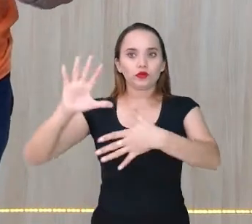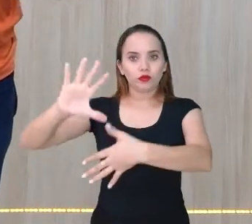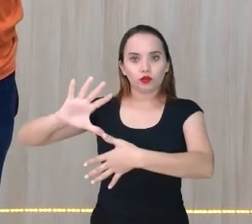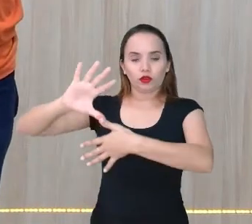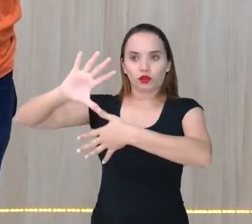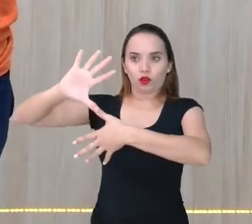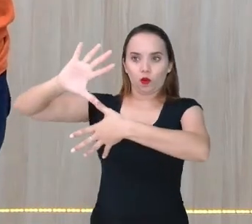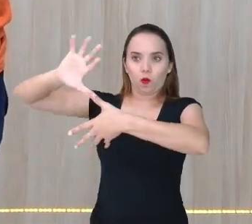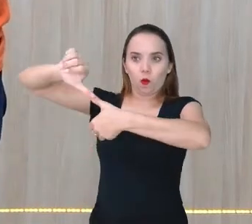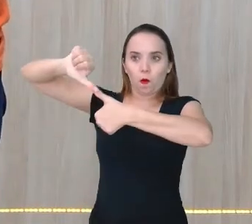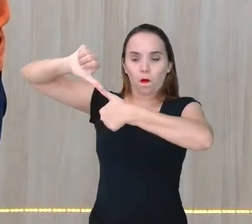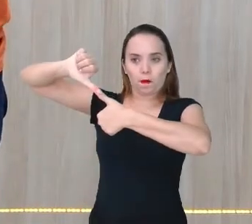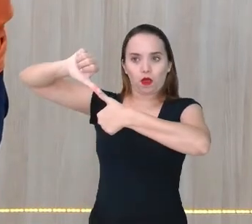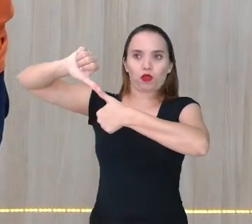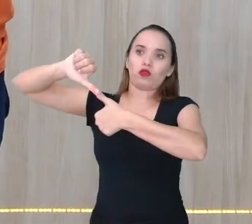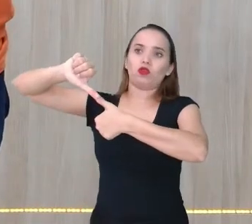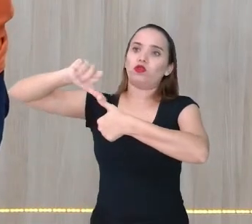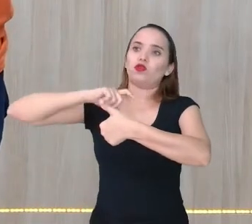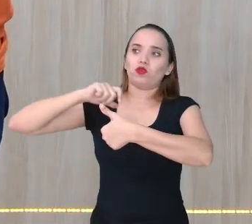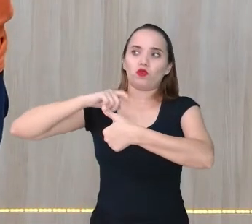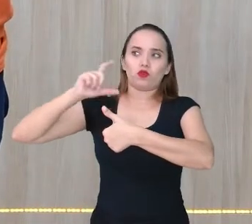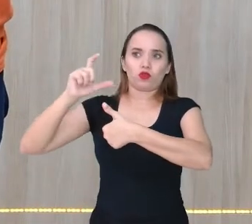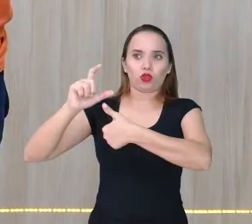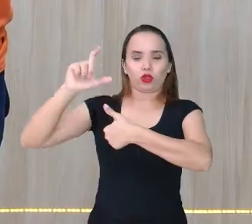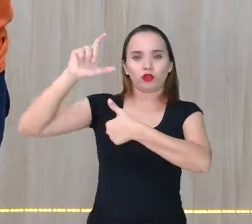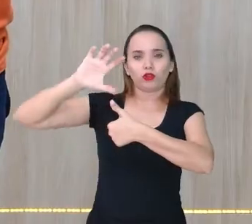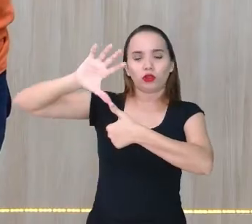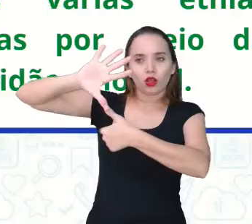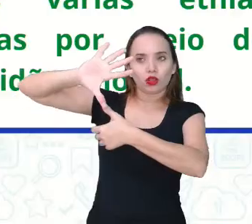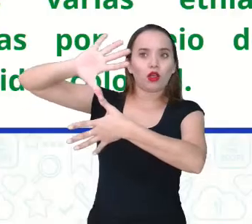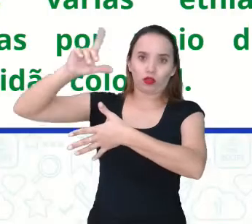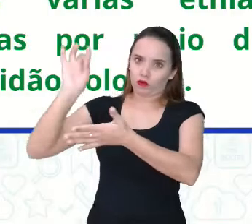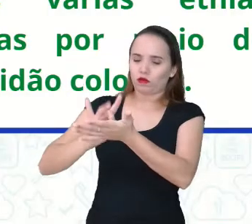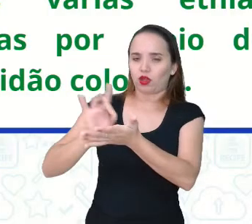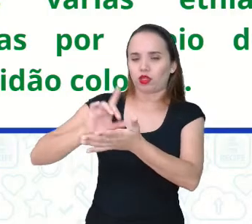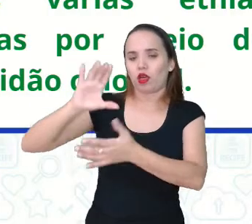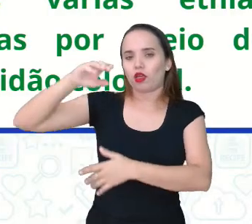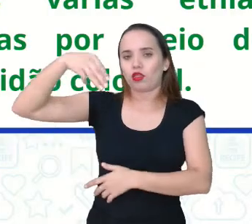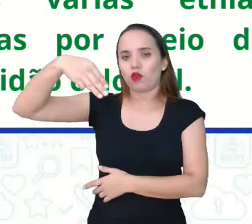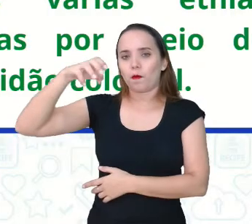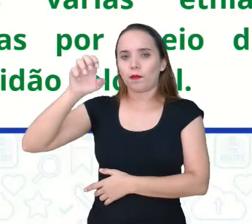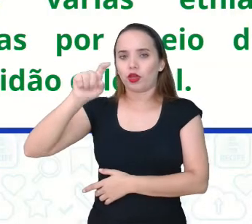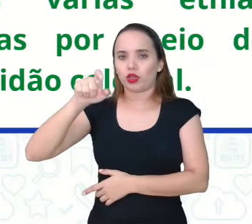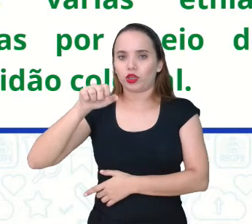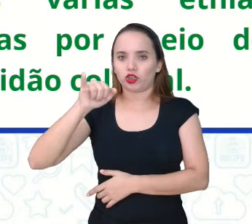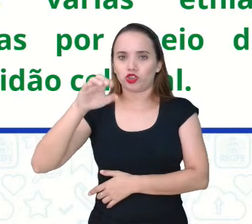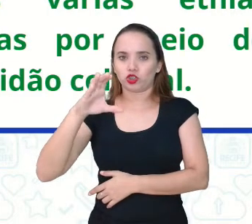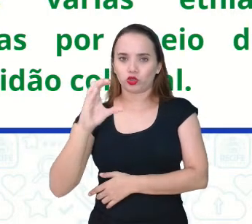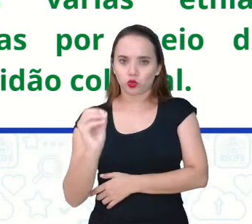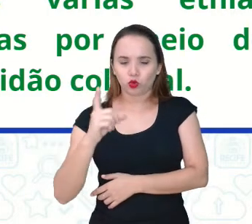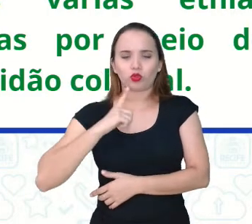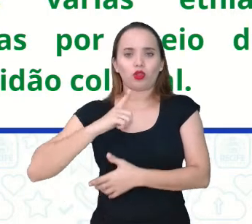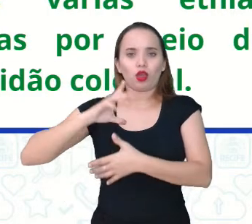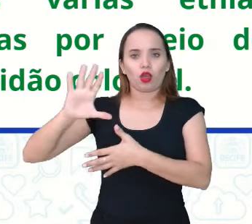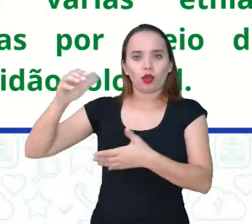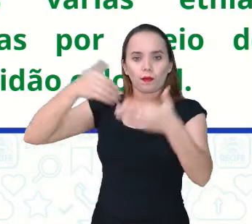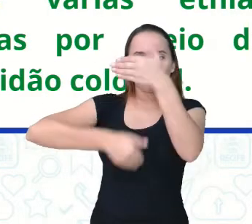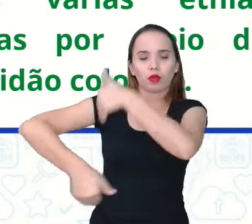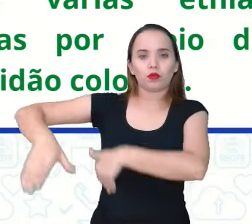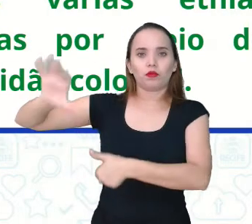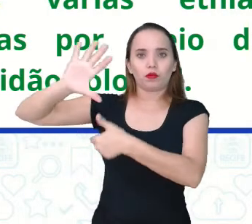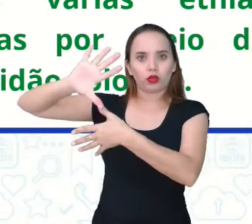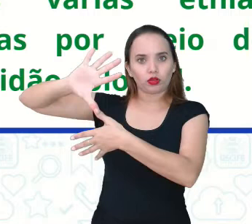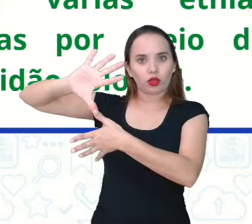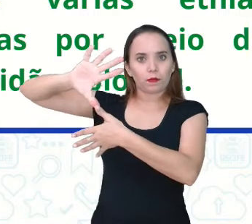ele está na América do Norte, está aí, o Canadá ali na bandeirinha, o Canadá, Estados Unidos e México. O México está na América do Norte,